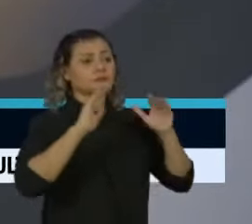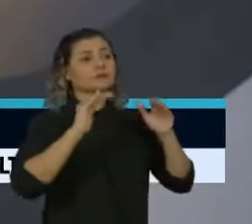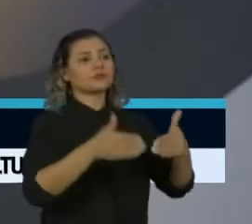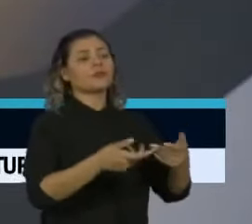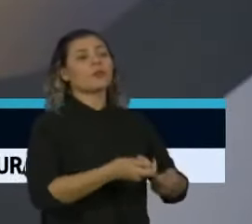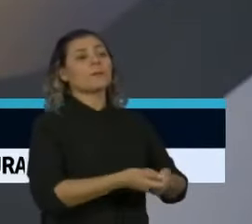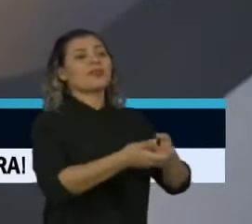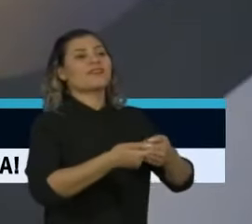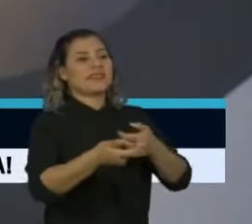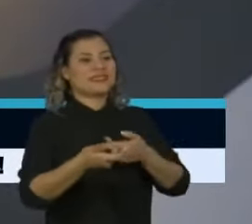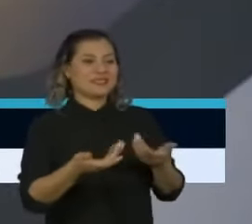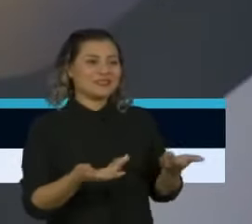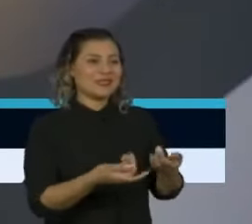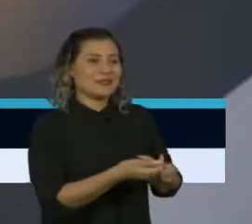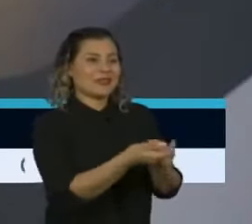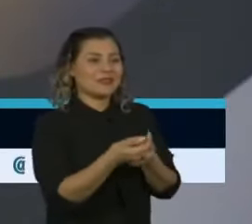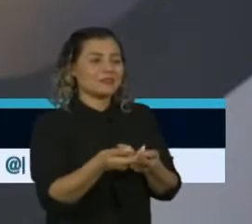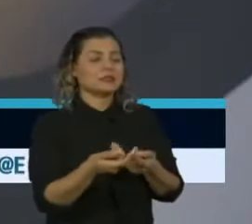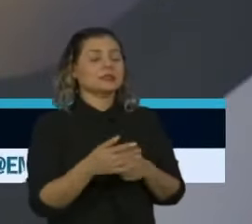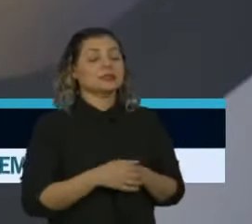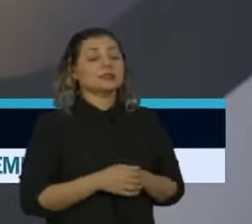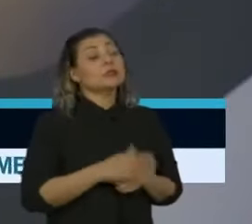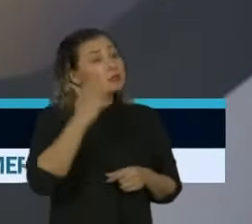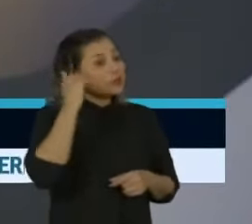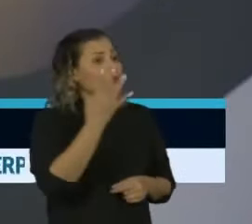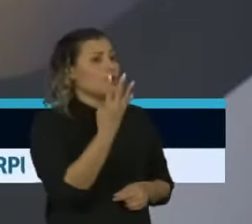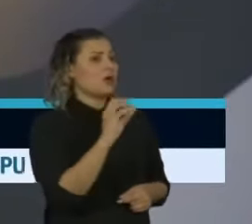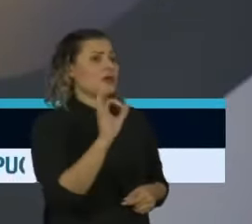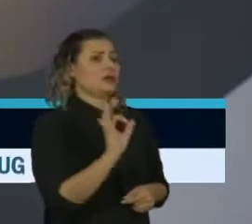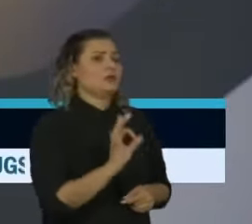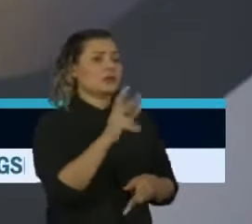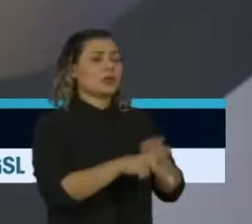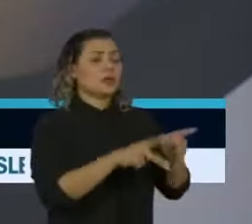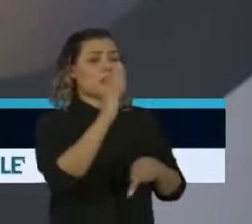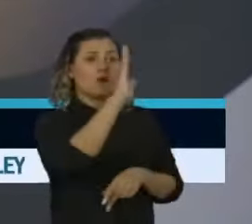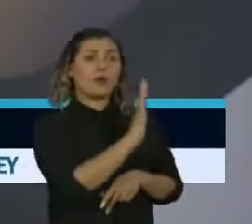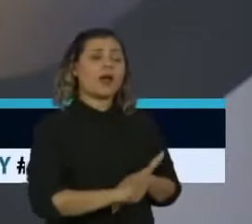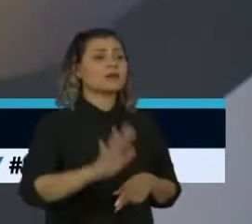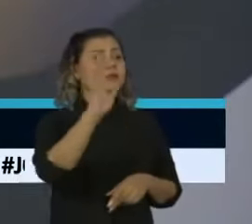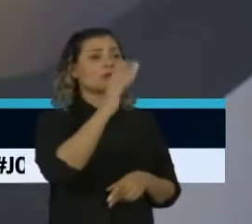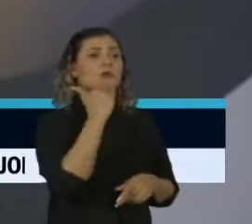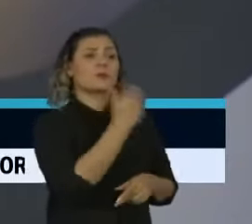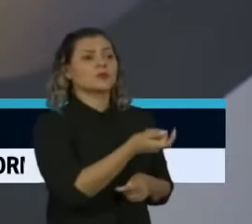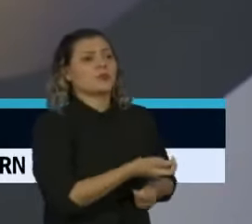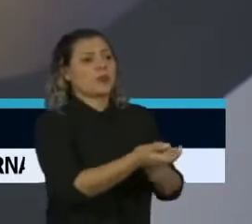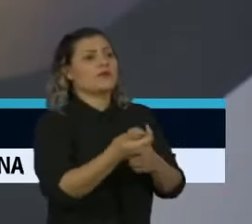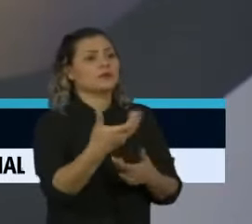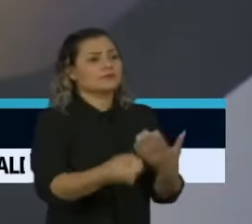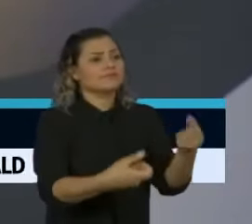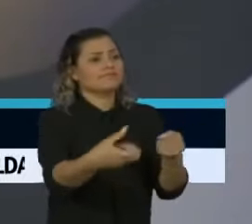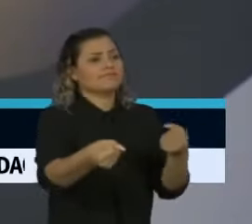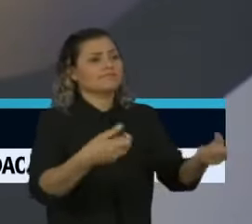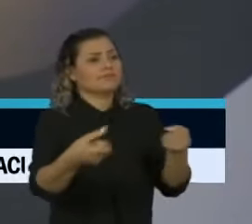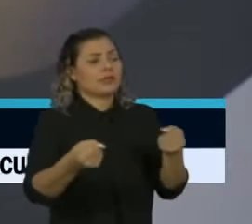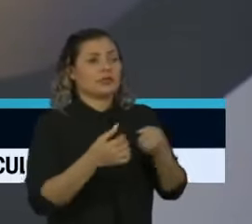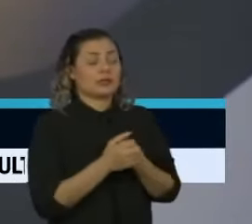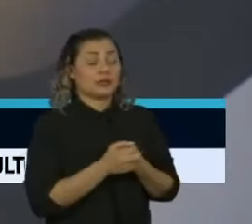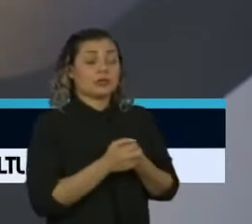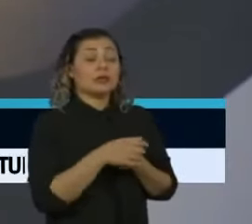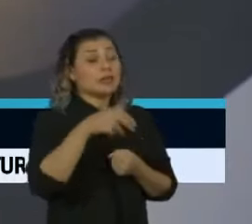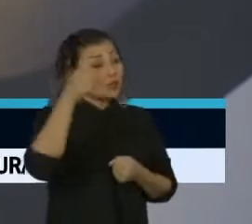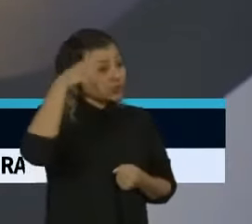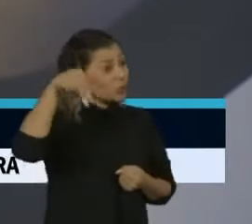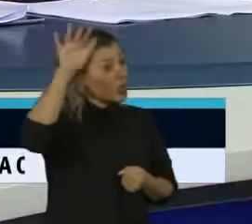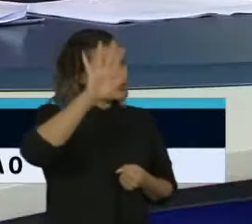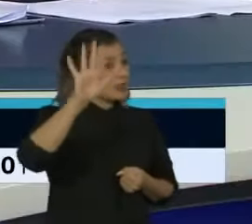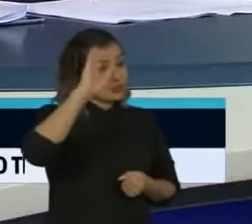auxílio emergencial. Né? A gente sabe que 40% da população do Brasil pediu auxílio emergencial. E no Nordeste,